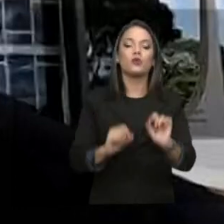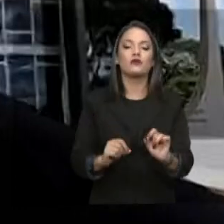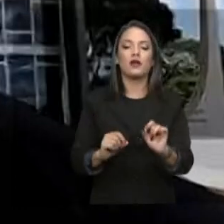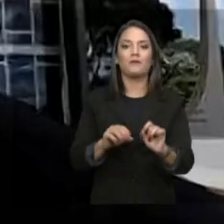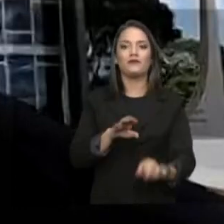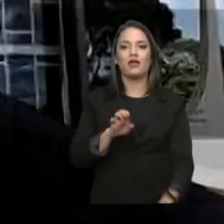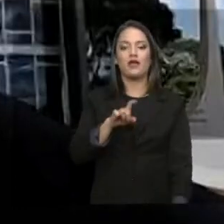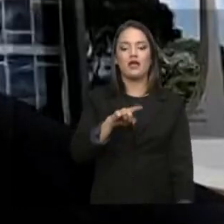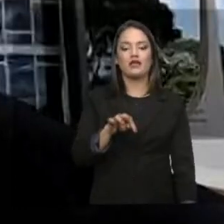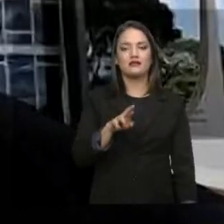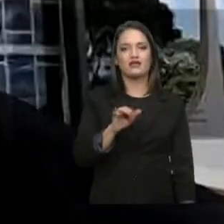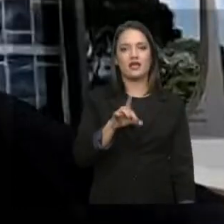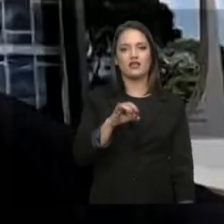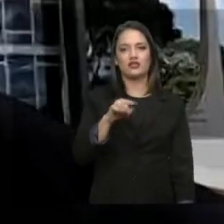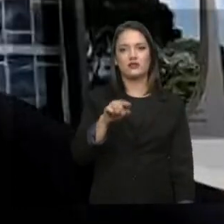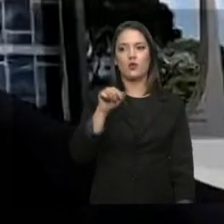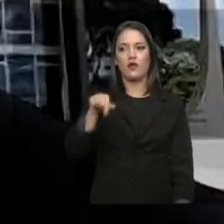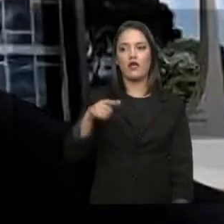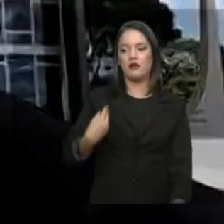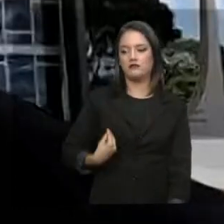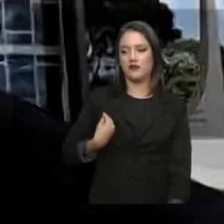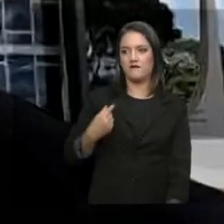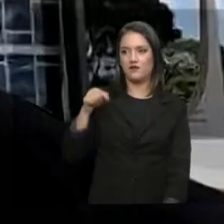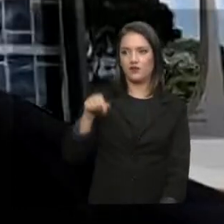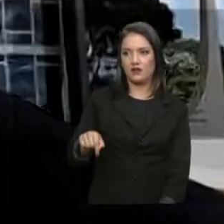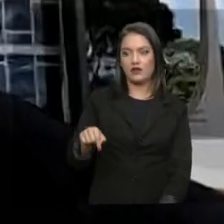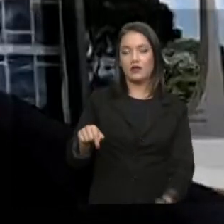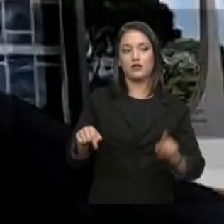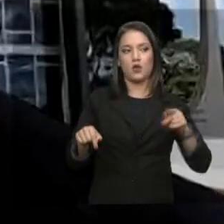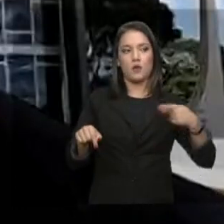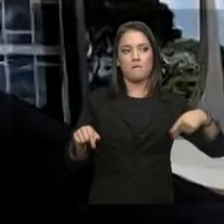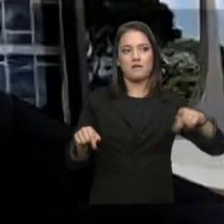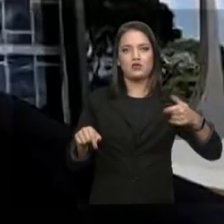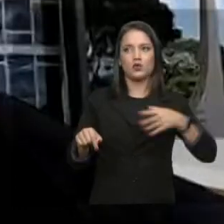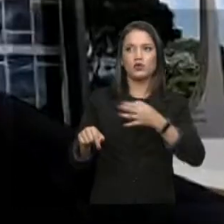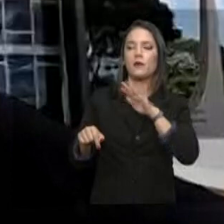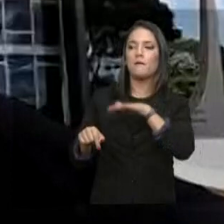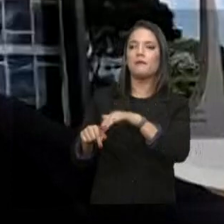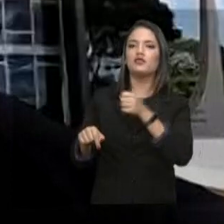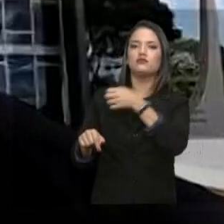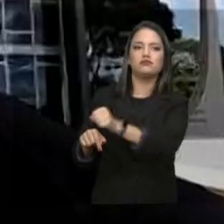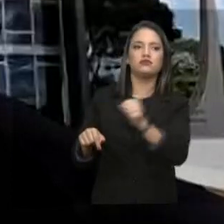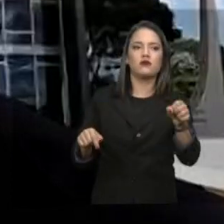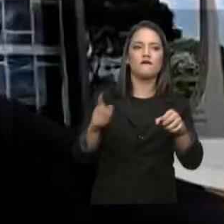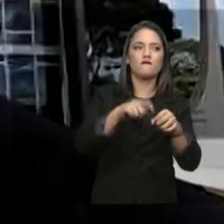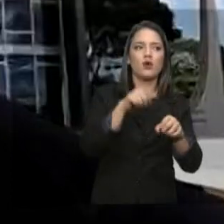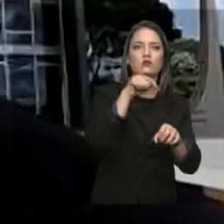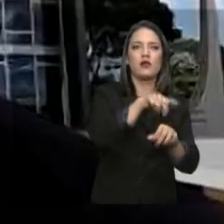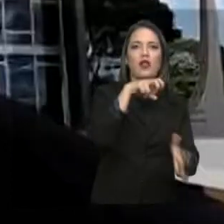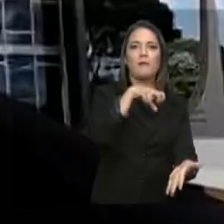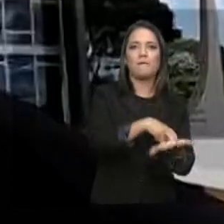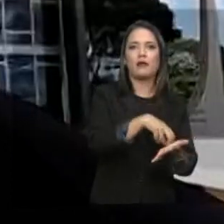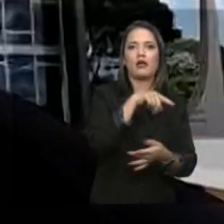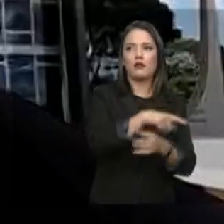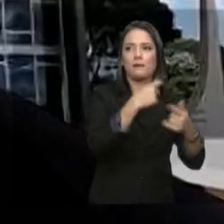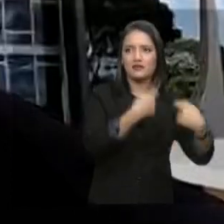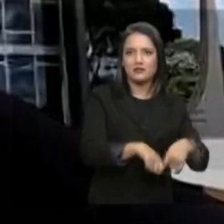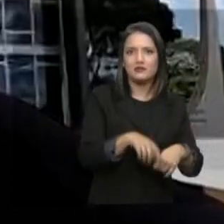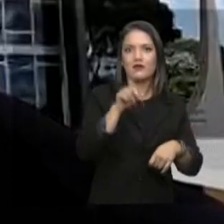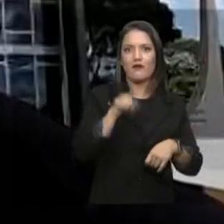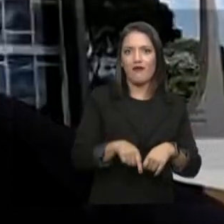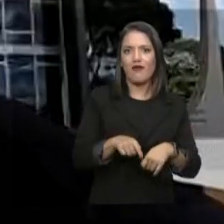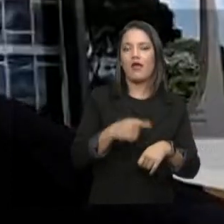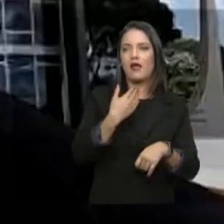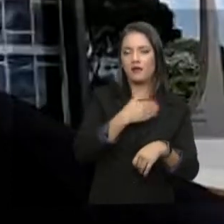se encontra no território do Estado solicitado para responder a processo penal ou para cumprir pena no Estado solicitante. A extradição